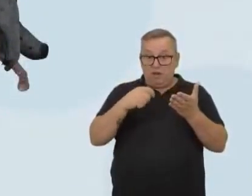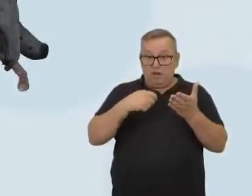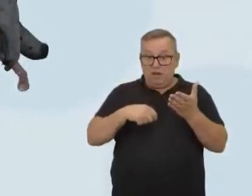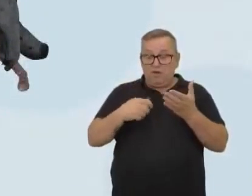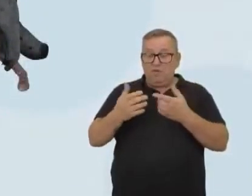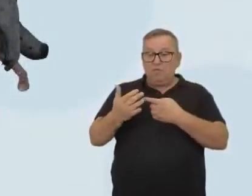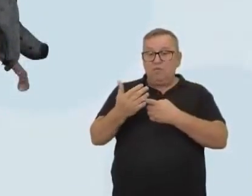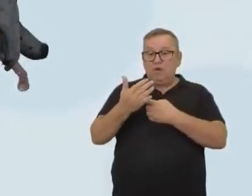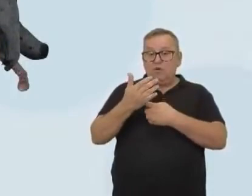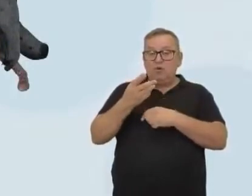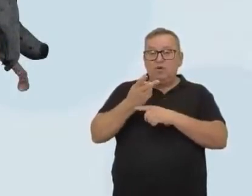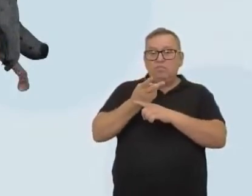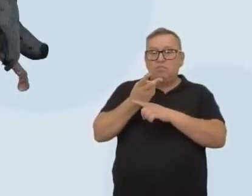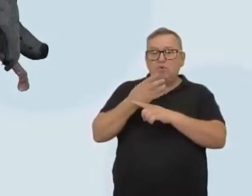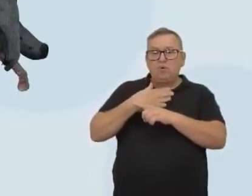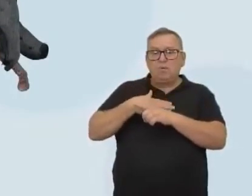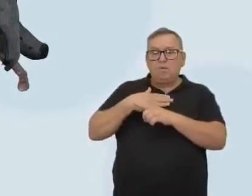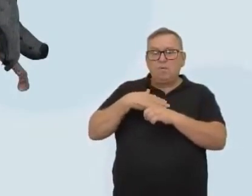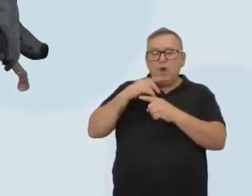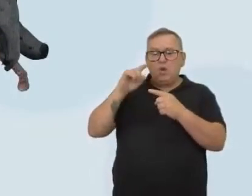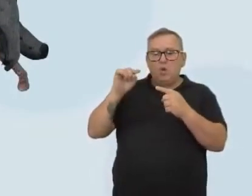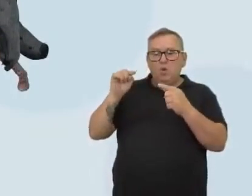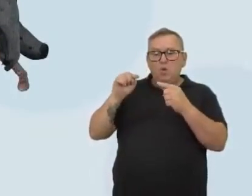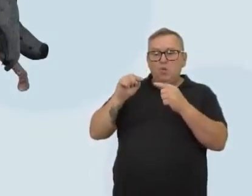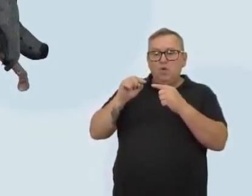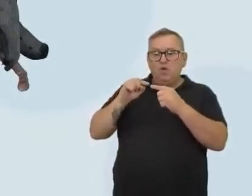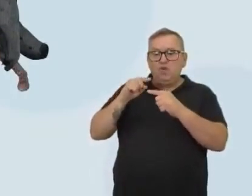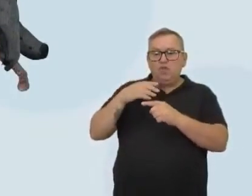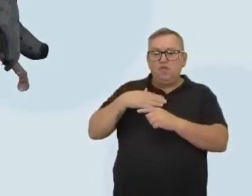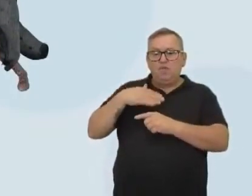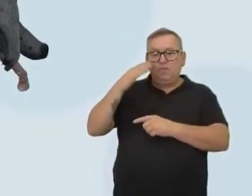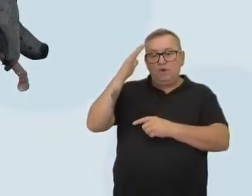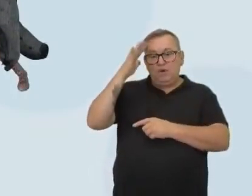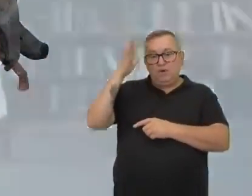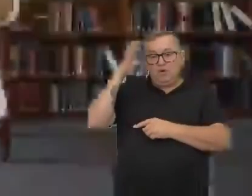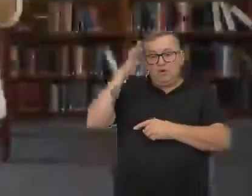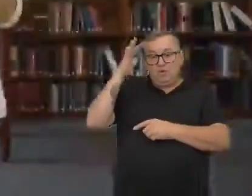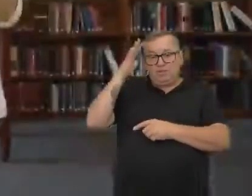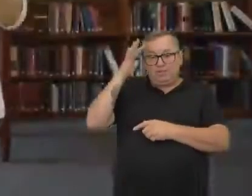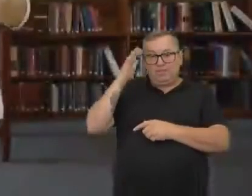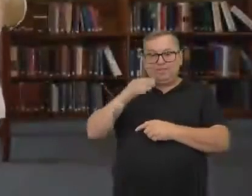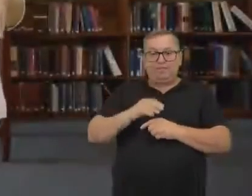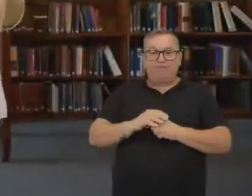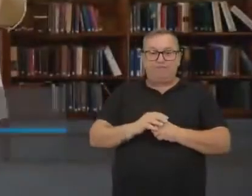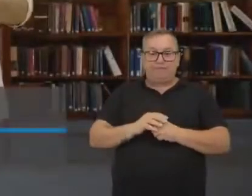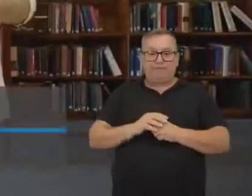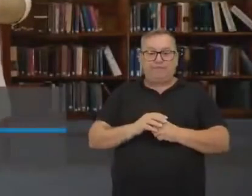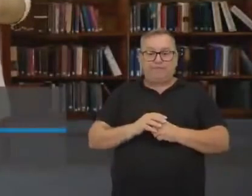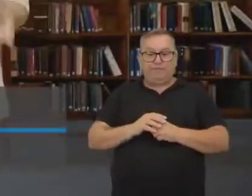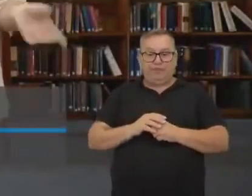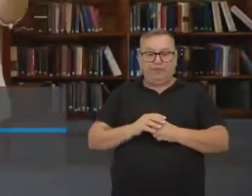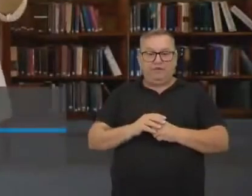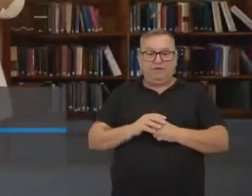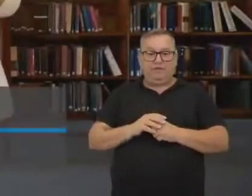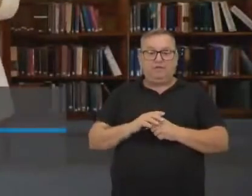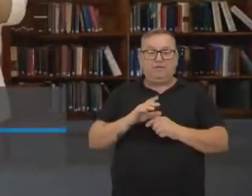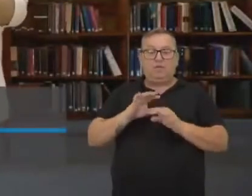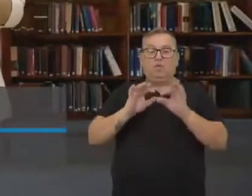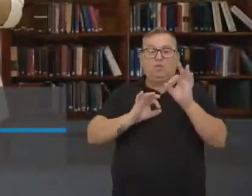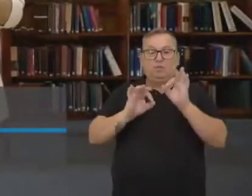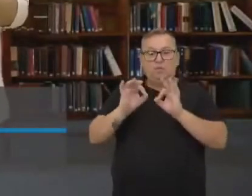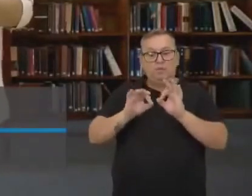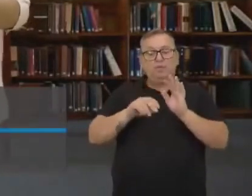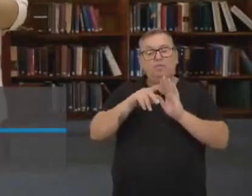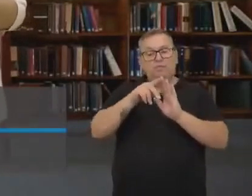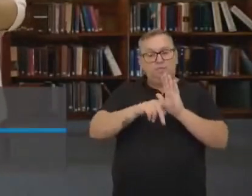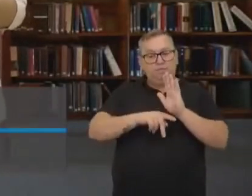nossos objetivos. E aí está a ligação dentro do que a gente vem trazendo da temática do RPG, né, com o projeto de vida de